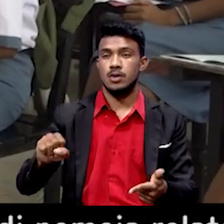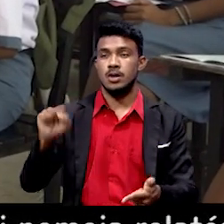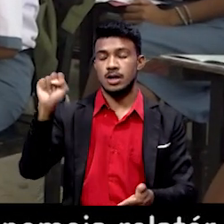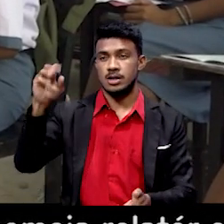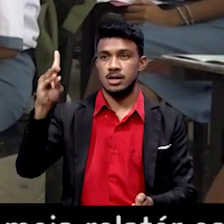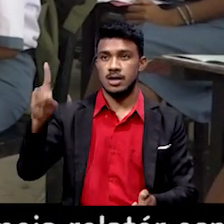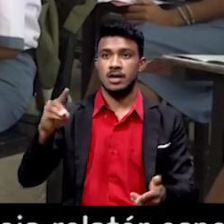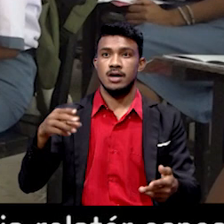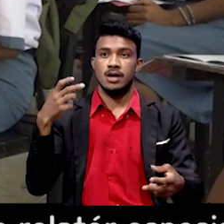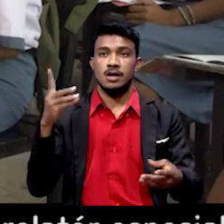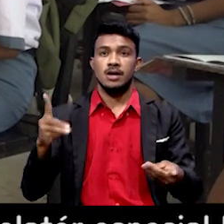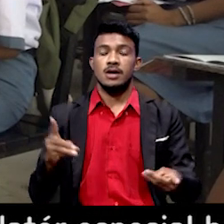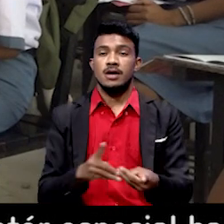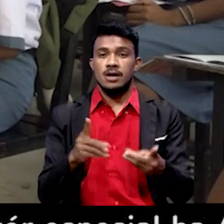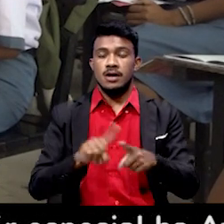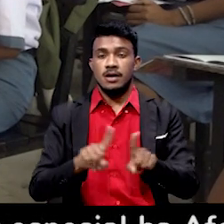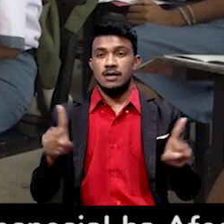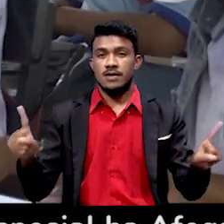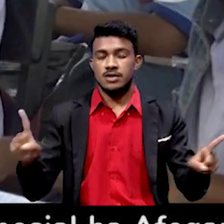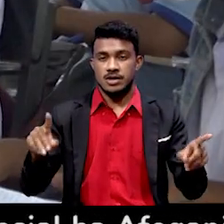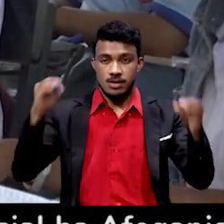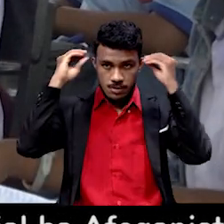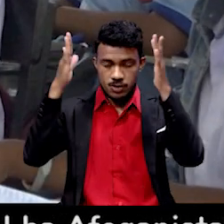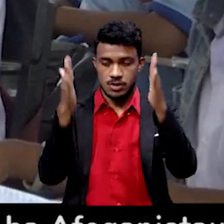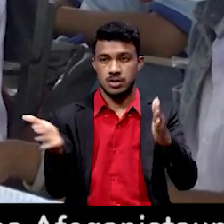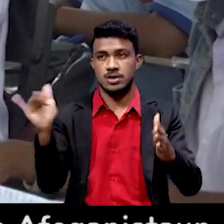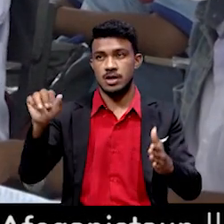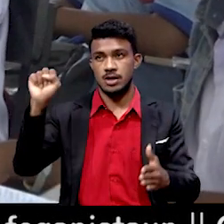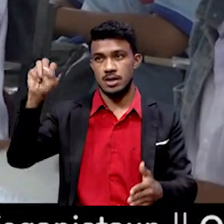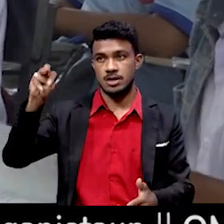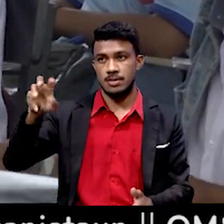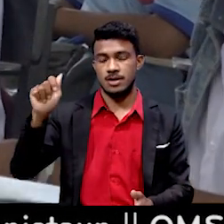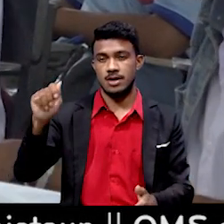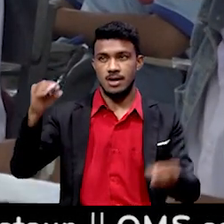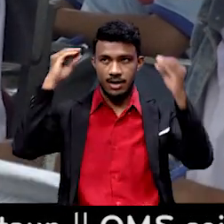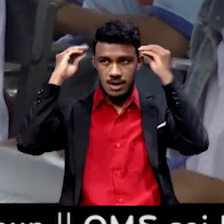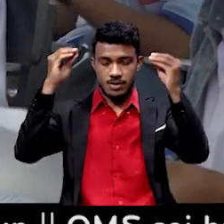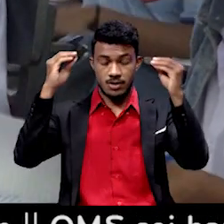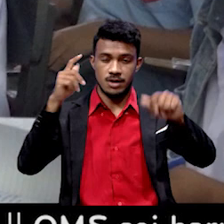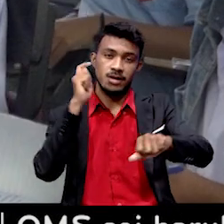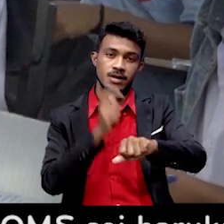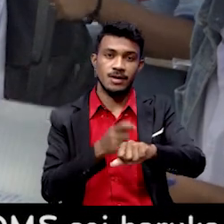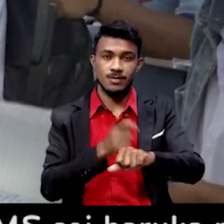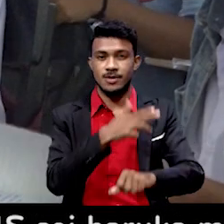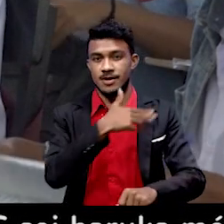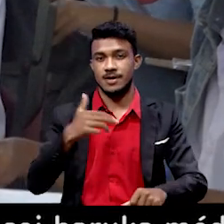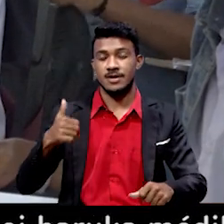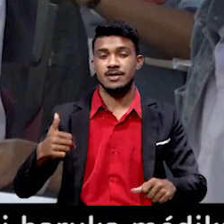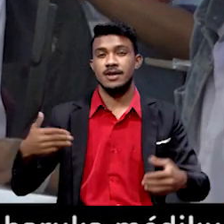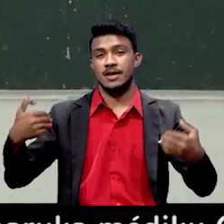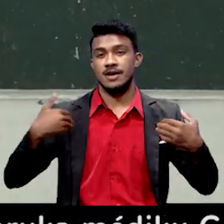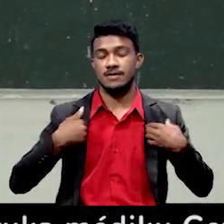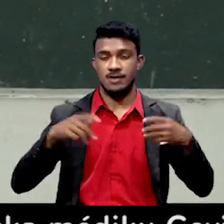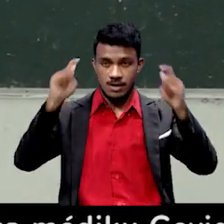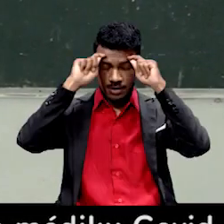Diferença balon nebe mak moço, professor Sira e a nível secundário, hanorin e a tempo ocupação indonésia mos, e a tempo